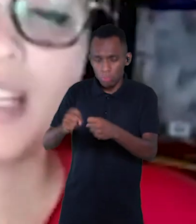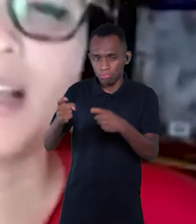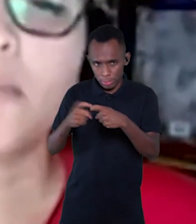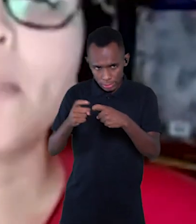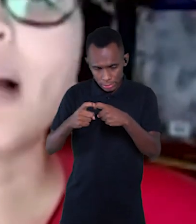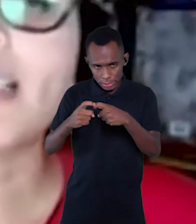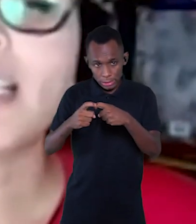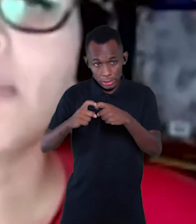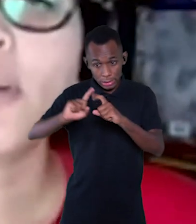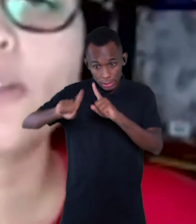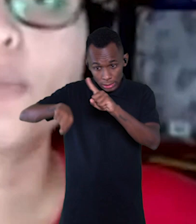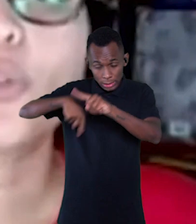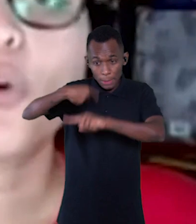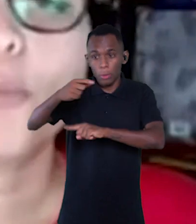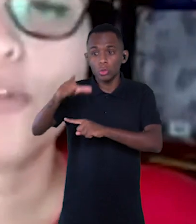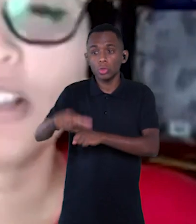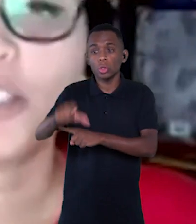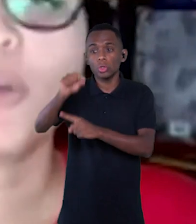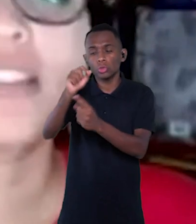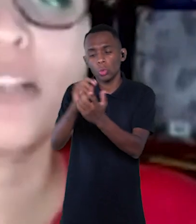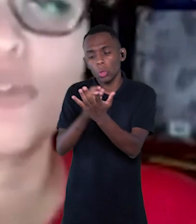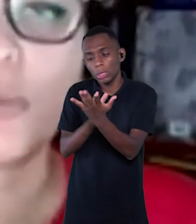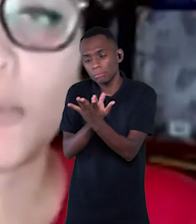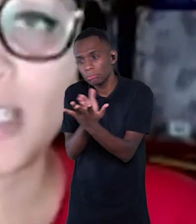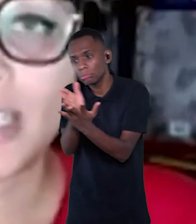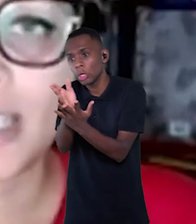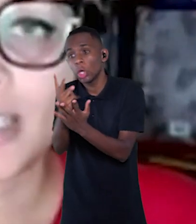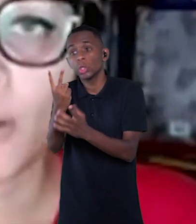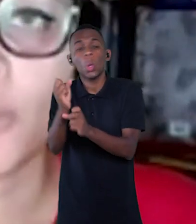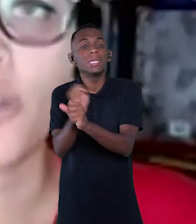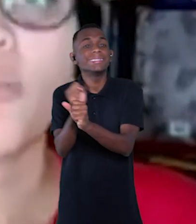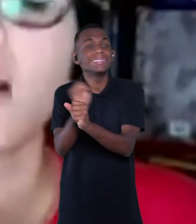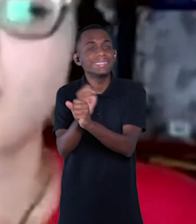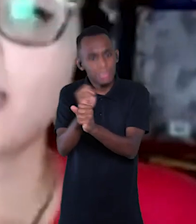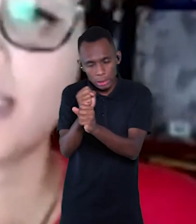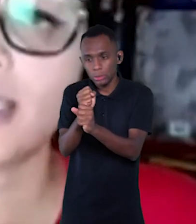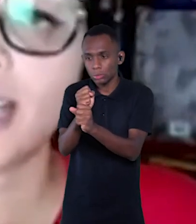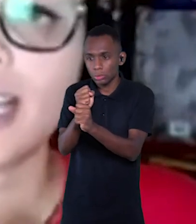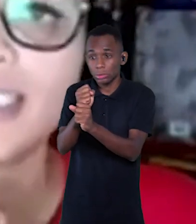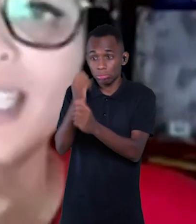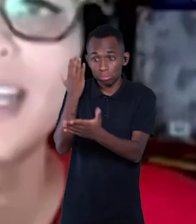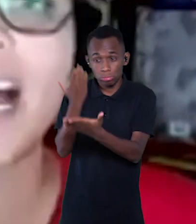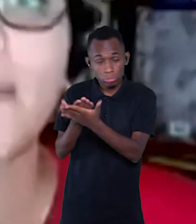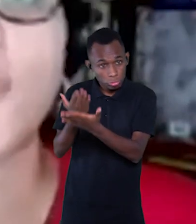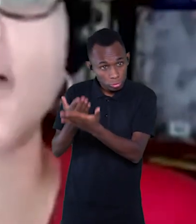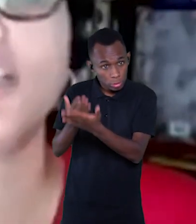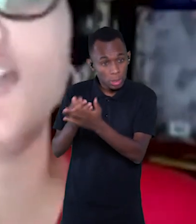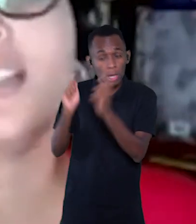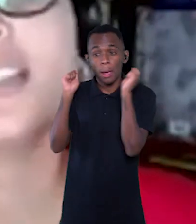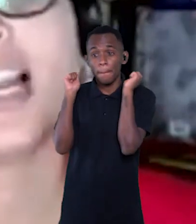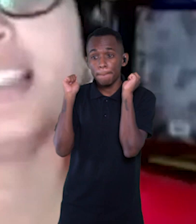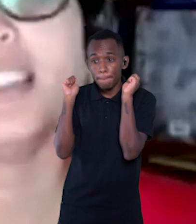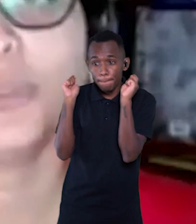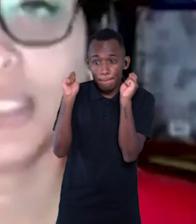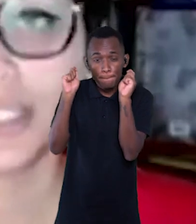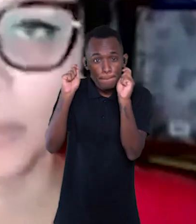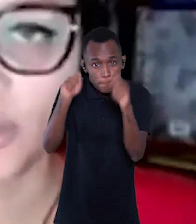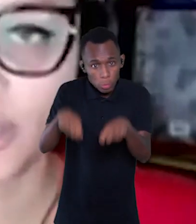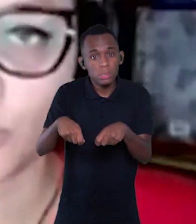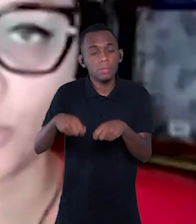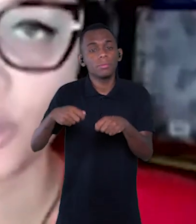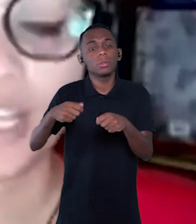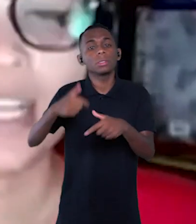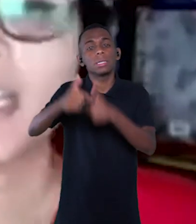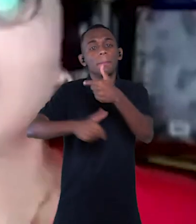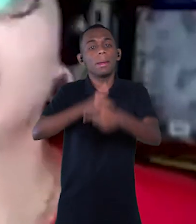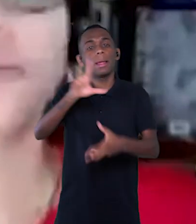medicina, mas que depois optou por fazer 2 anos de uma especialização que o capacita a ser a porta de entrada do sistema